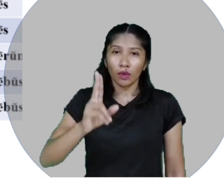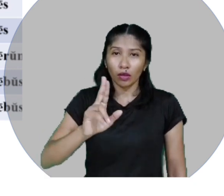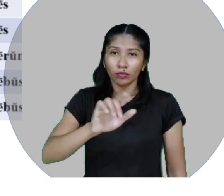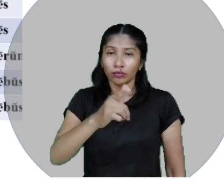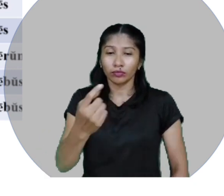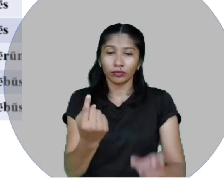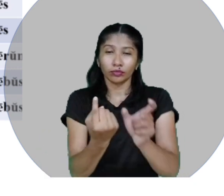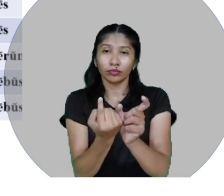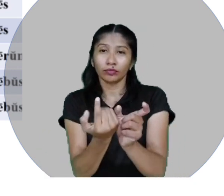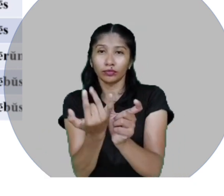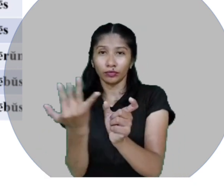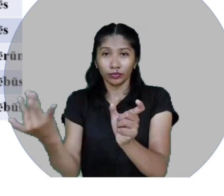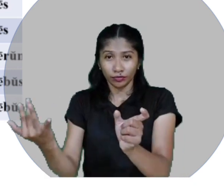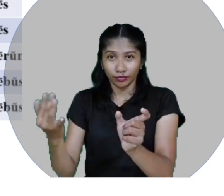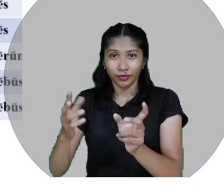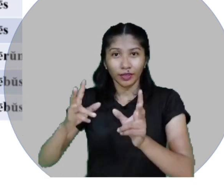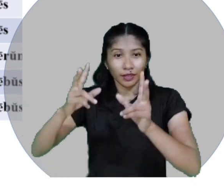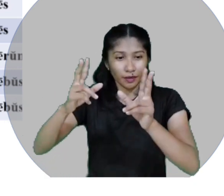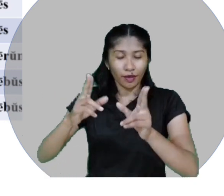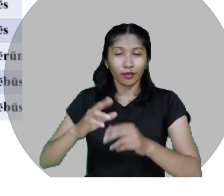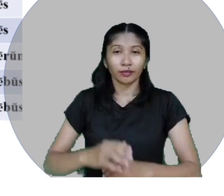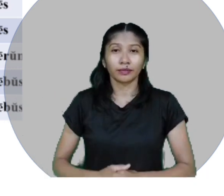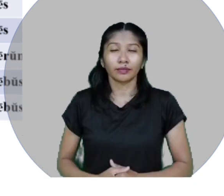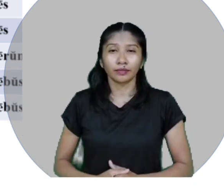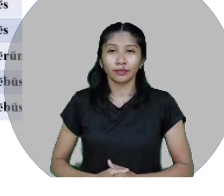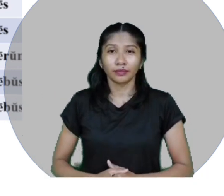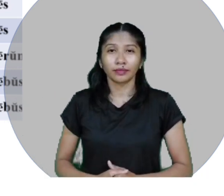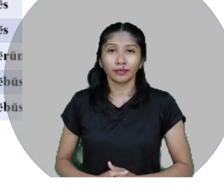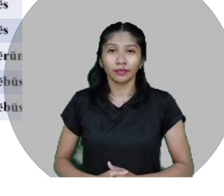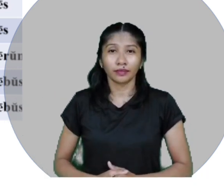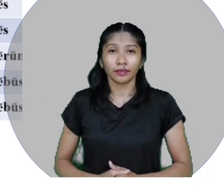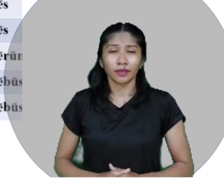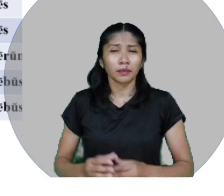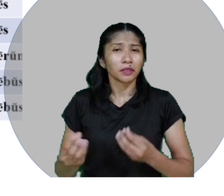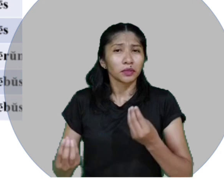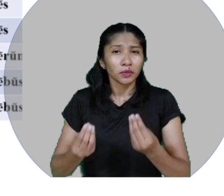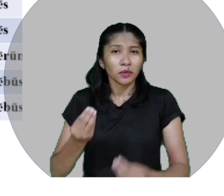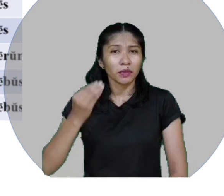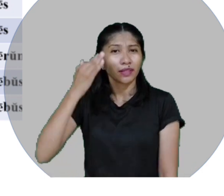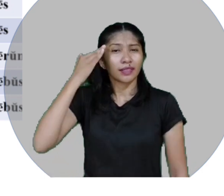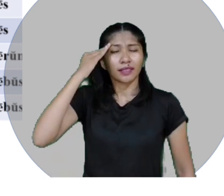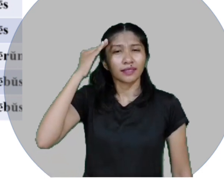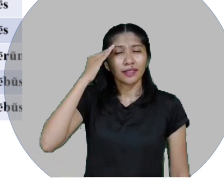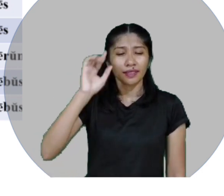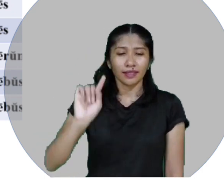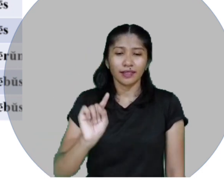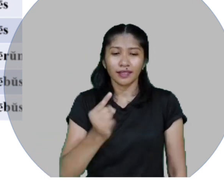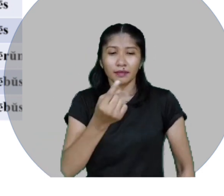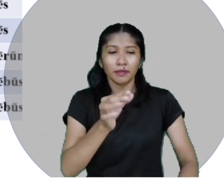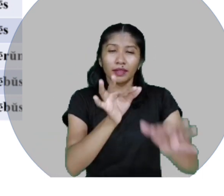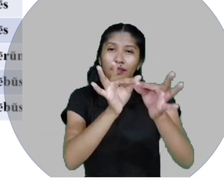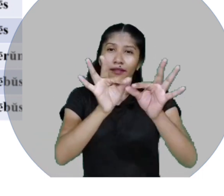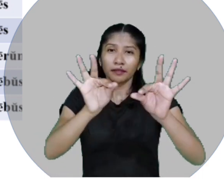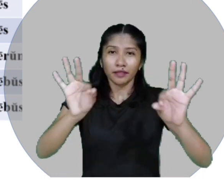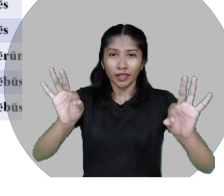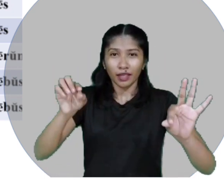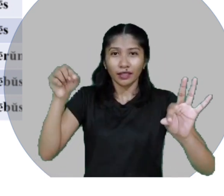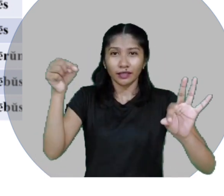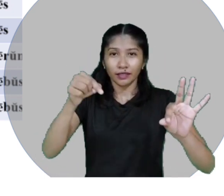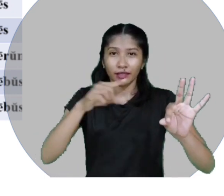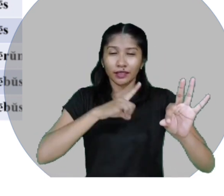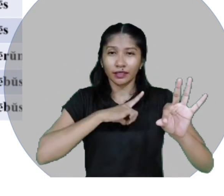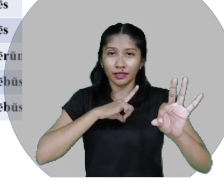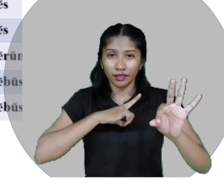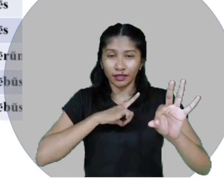laeta sunt. Como é que saberemos que a primeira frase, ou seja, o primeiro res é singular e o